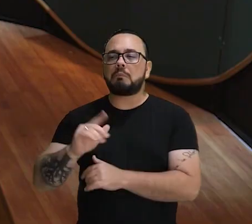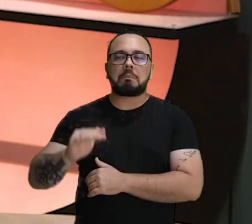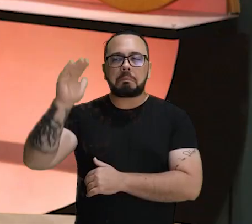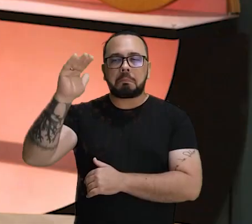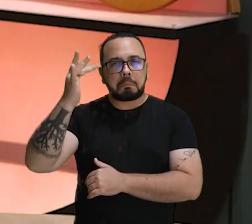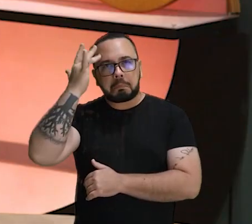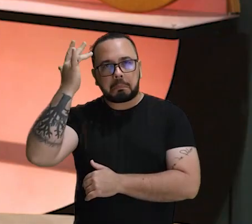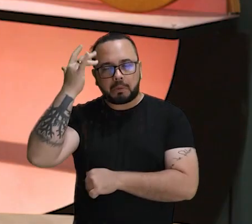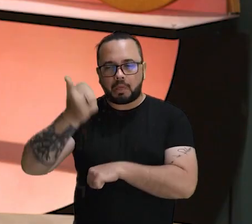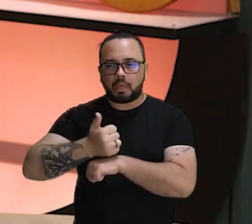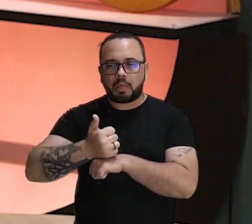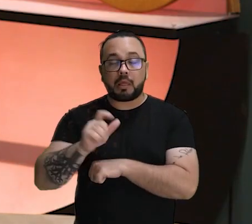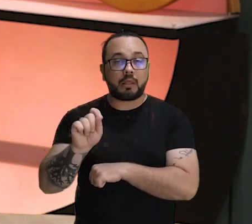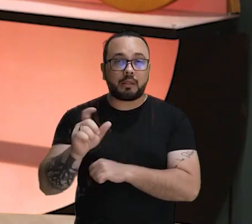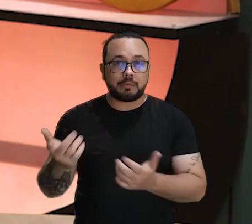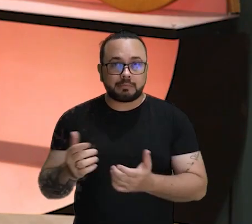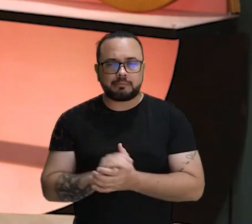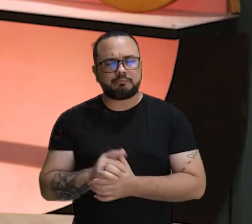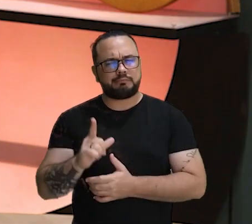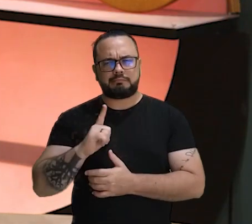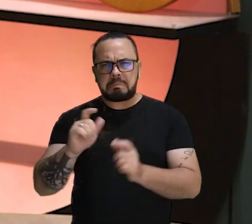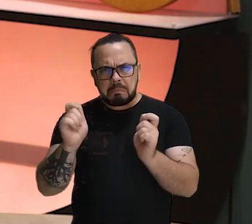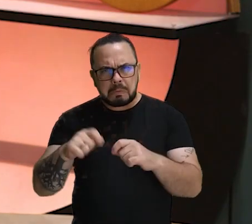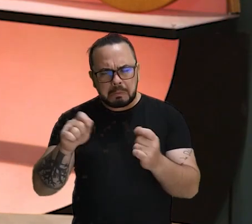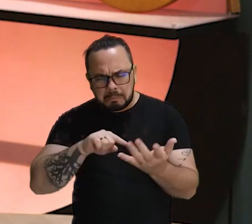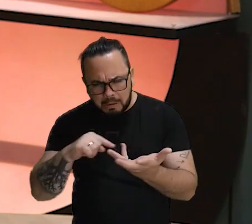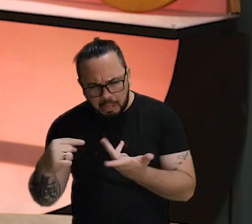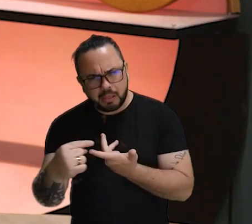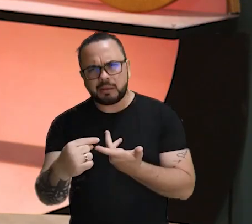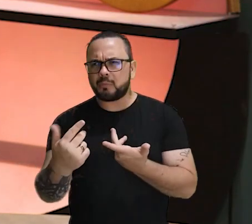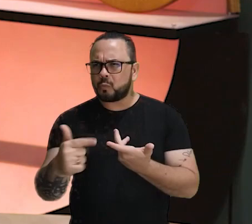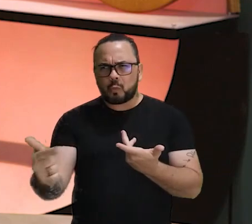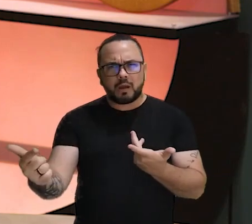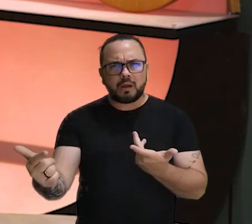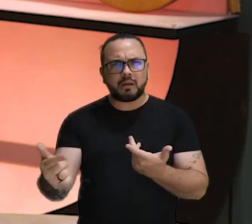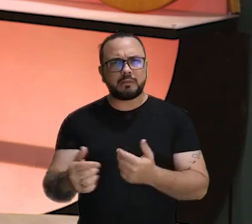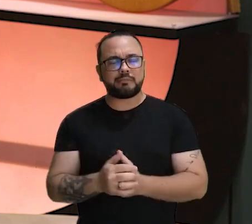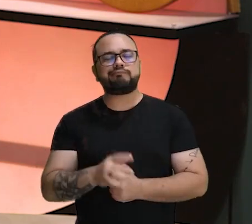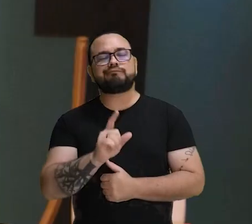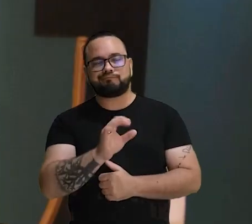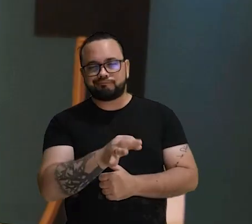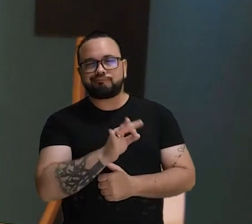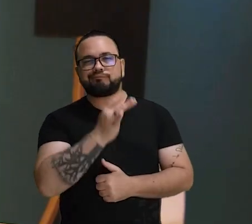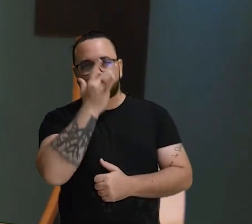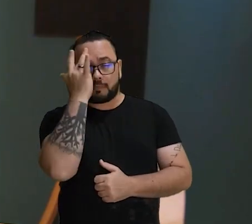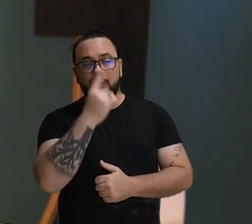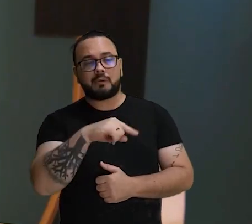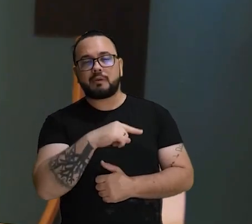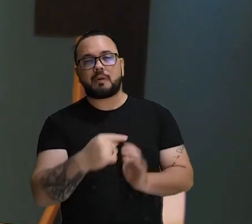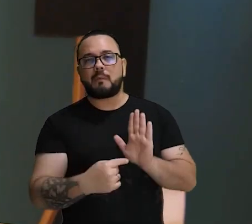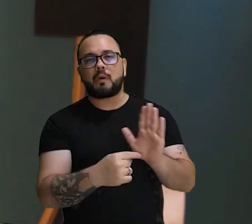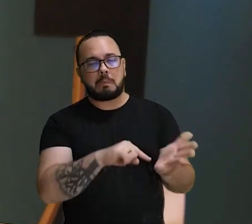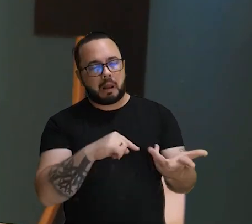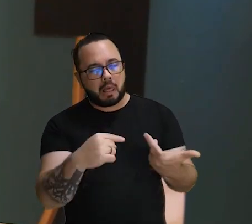vai ser quando você crescer, né? Nunca você tem possibilidades a se escolher, né? Então, e tem coisa que ninguém, não tá lá entre o rol